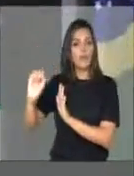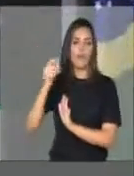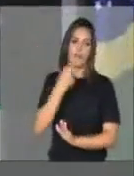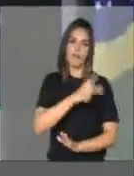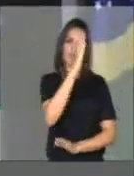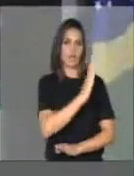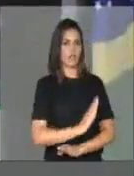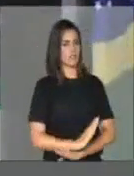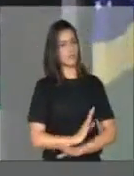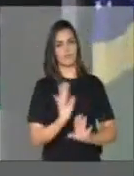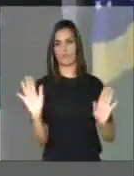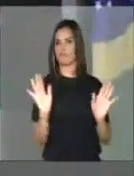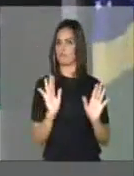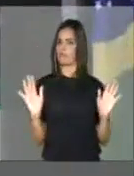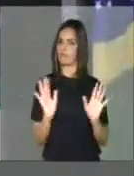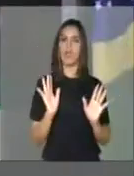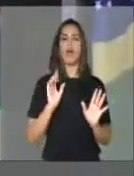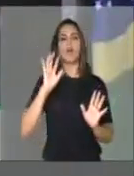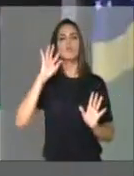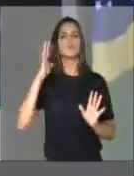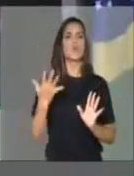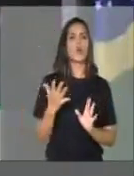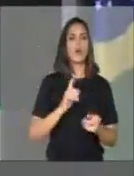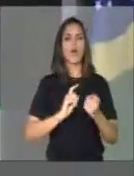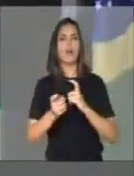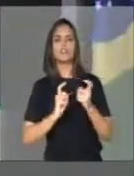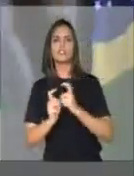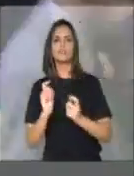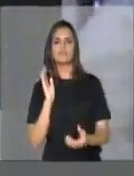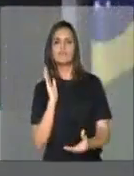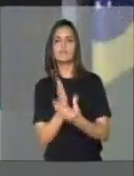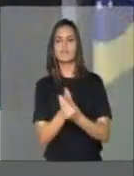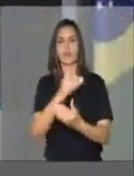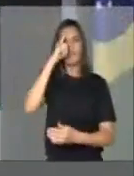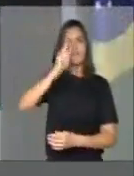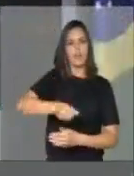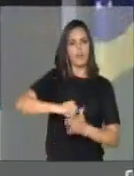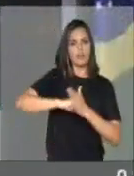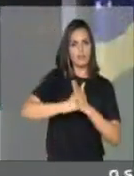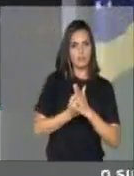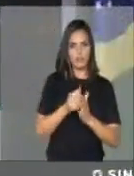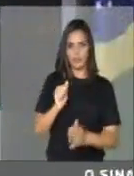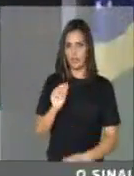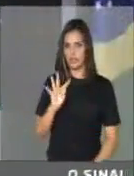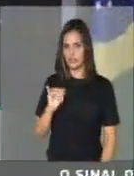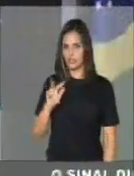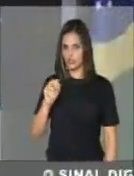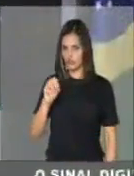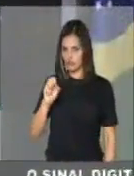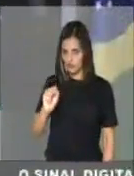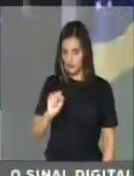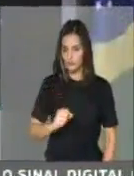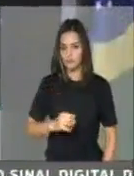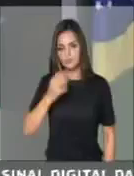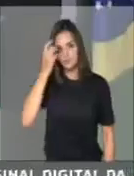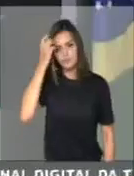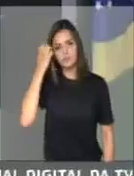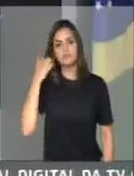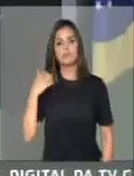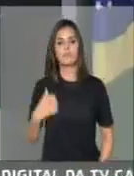o que não caberia ao Brasil obstar, alternativas administrativas de determinação de bloqueio cautelar de